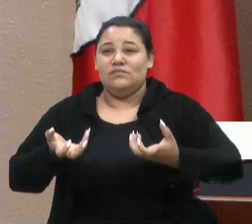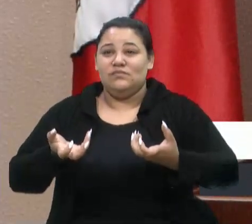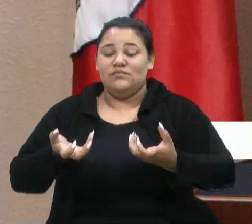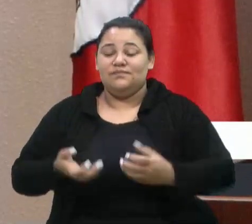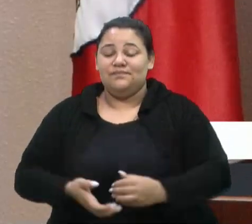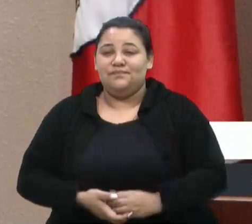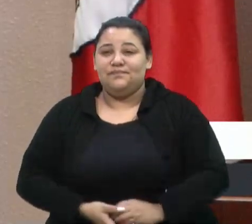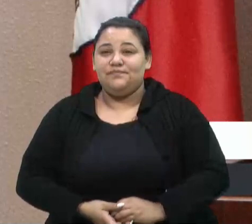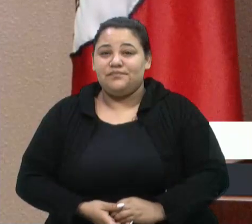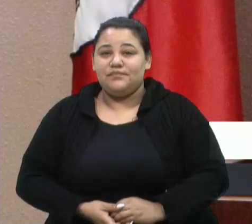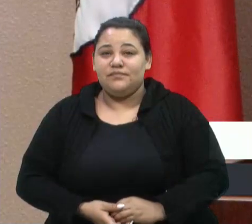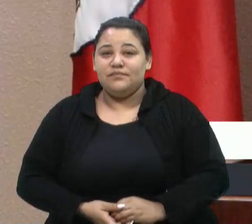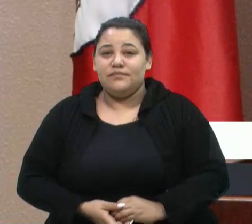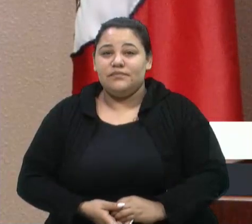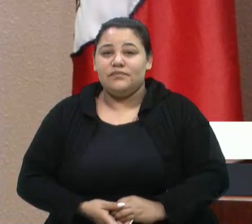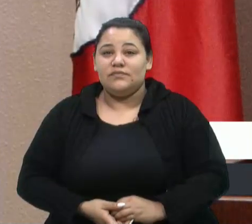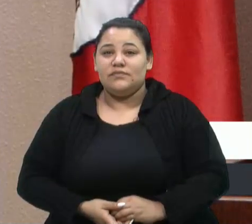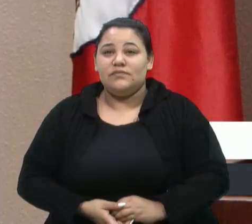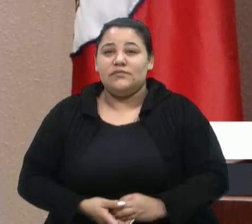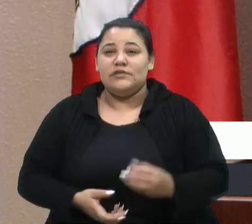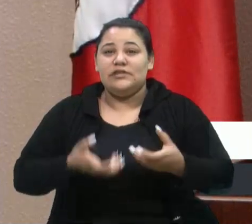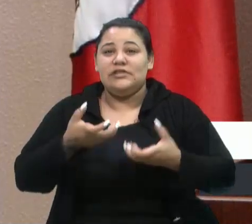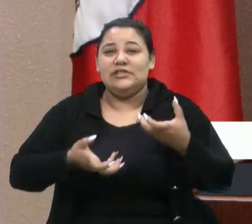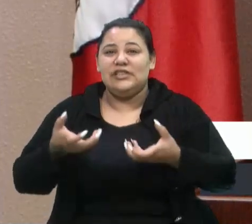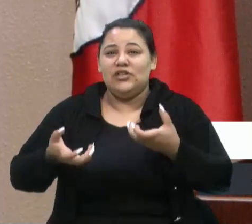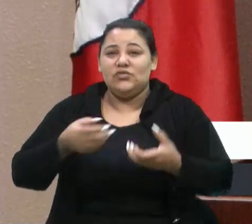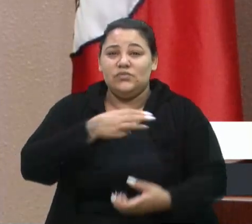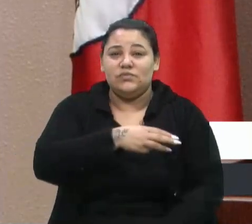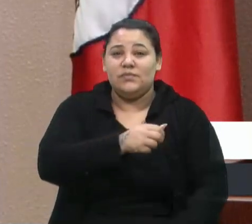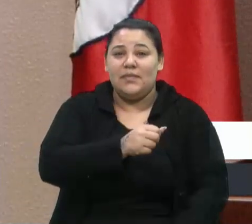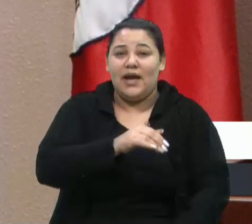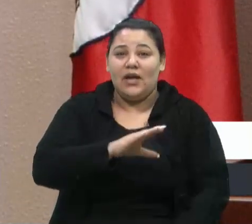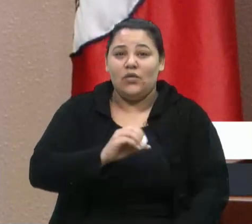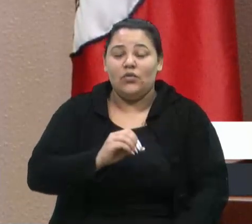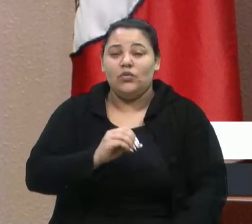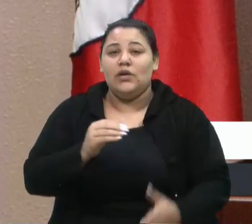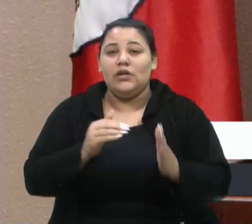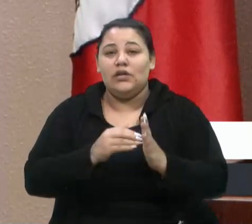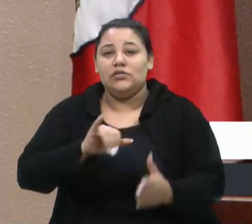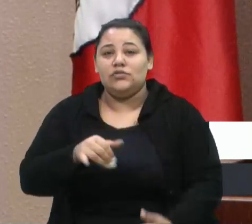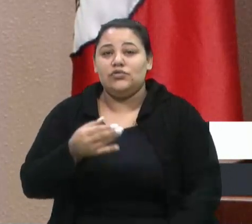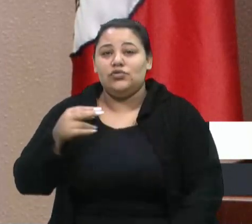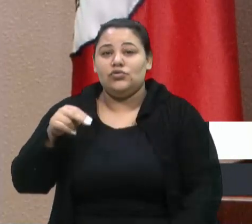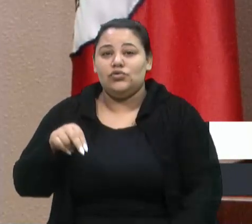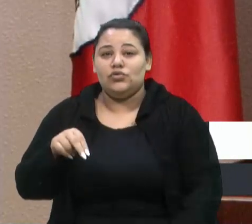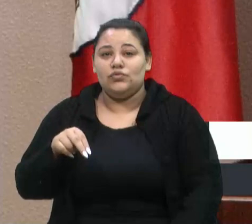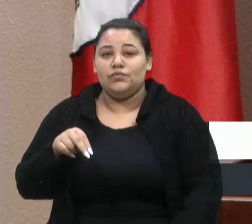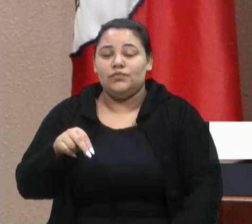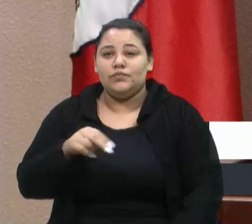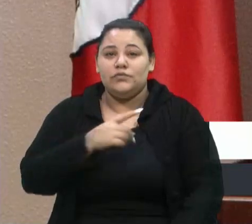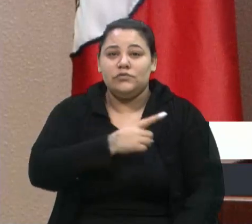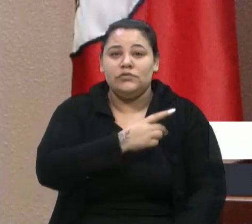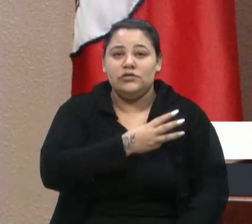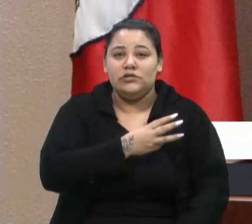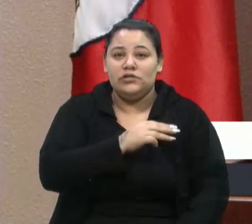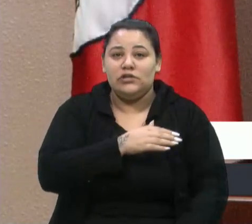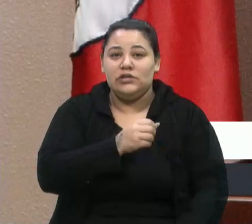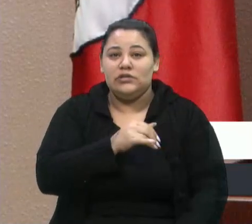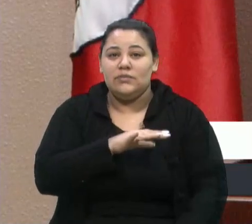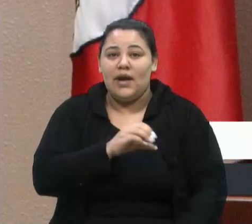Incêndio de maio a junho, em Caxias do Sul. Dia 13 de maio, uma residência foi